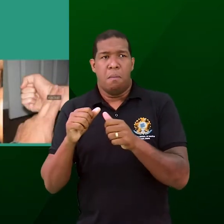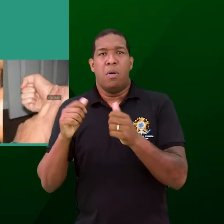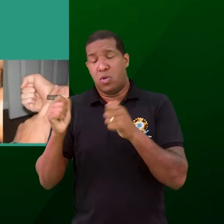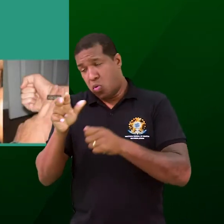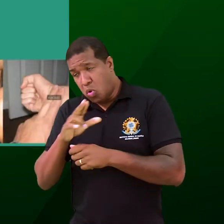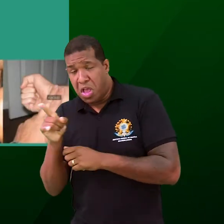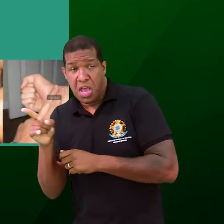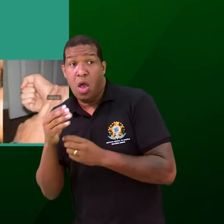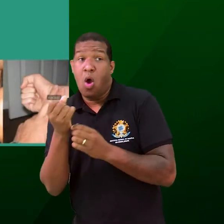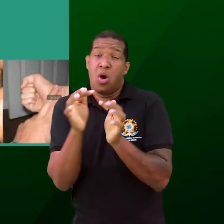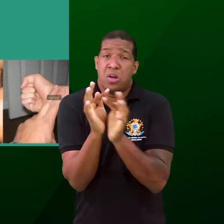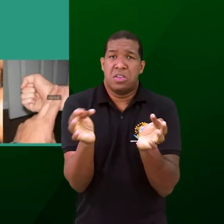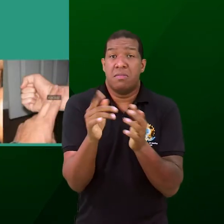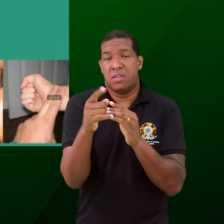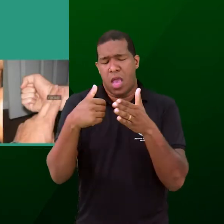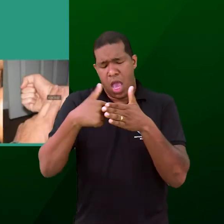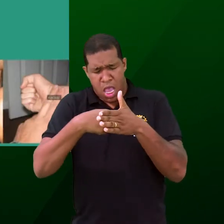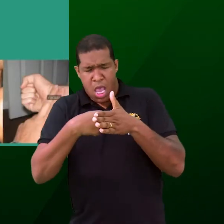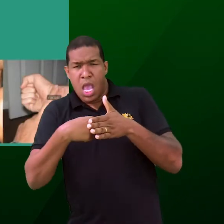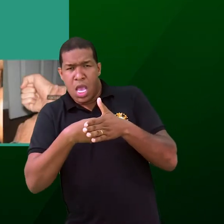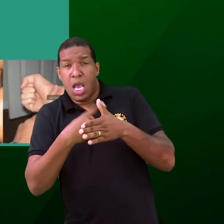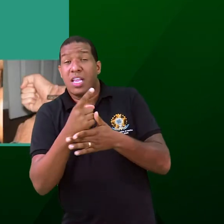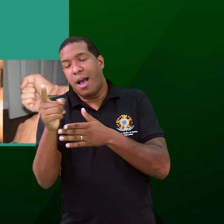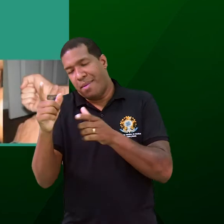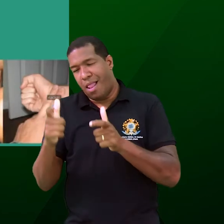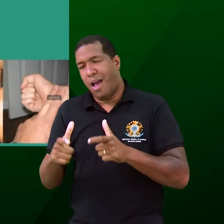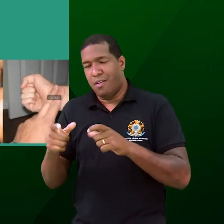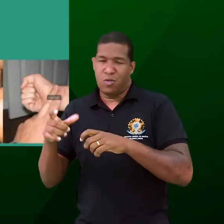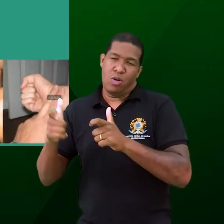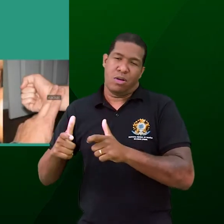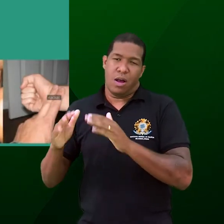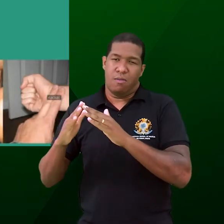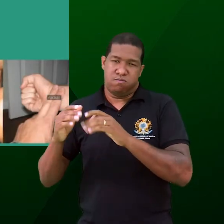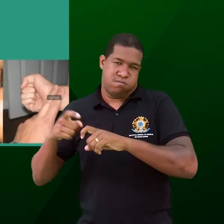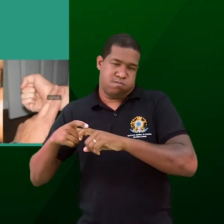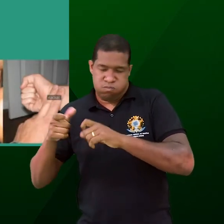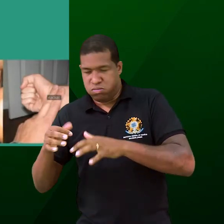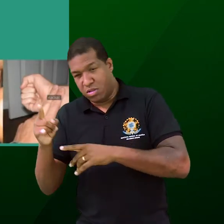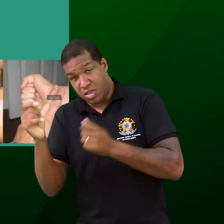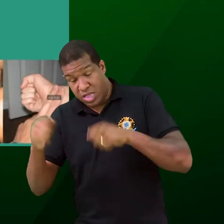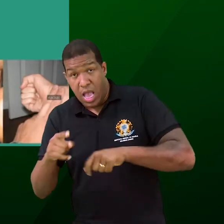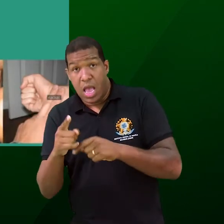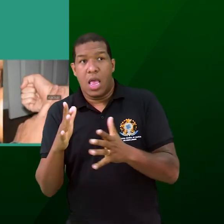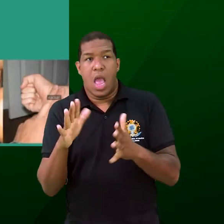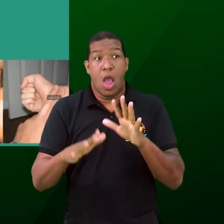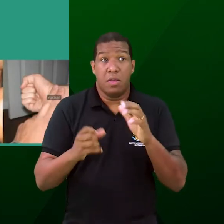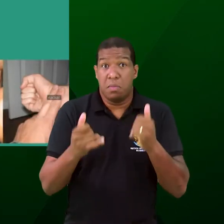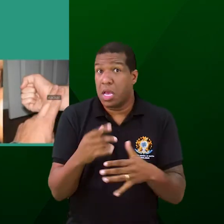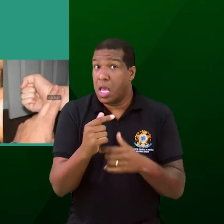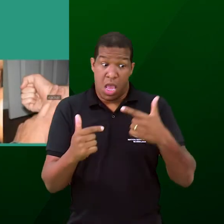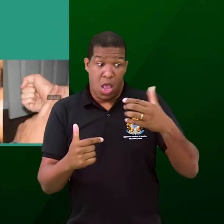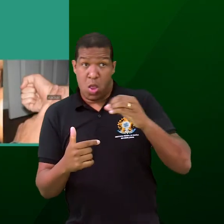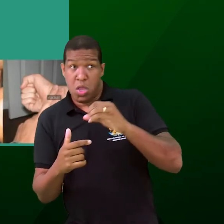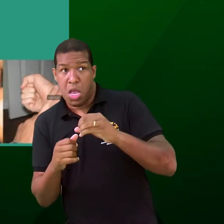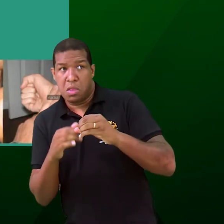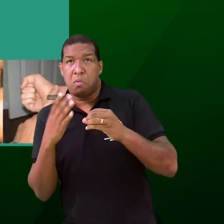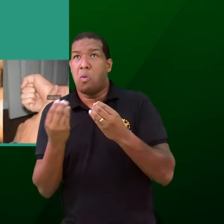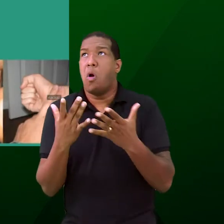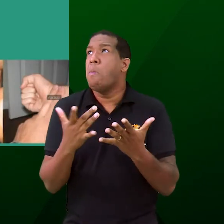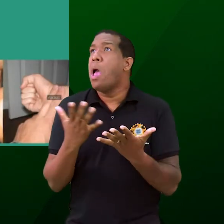os corredores mais experientes, eles já sabem, né, eles conseguem entender, né, o seu